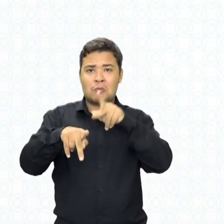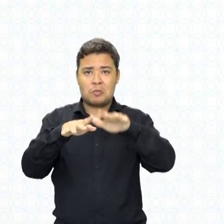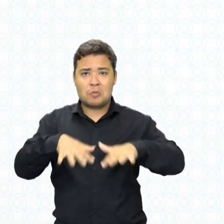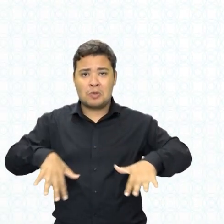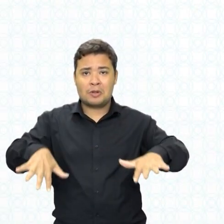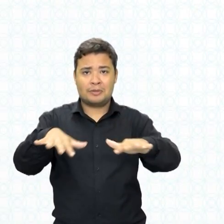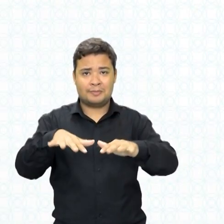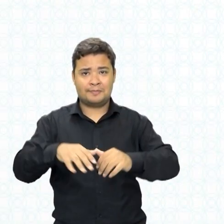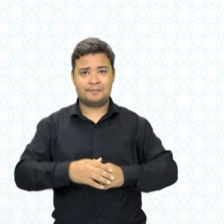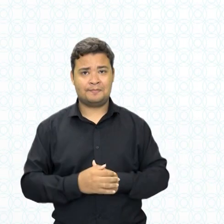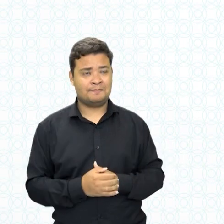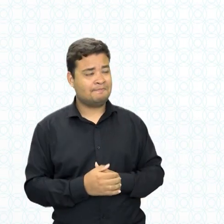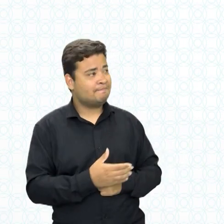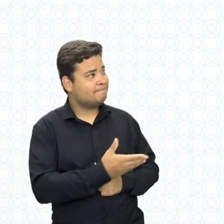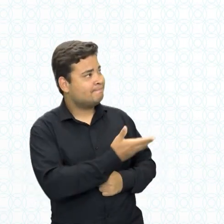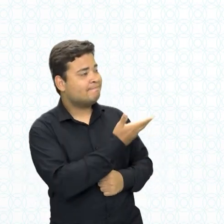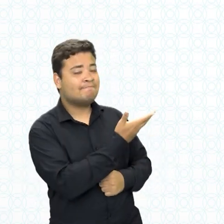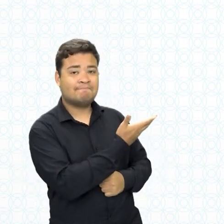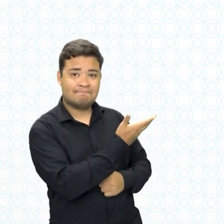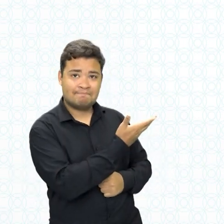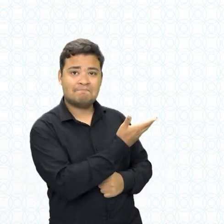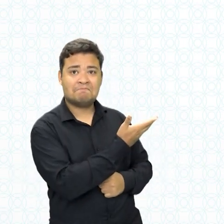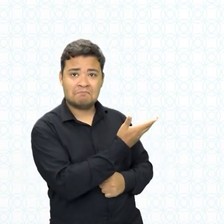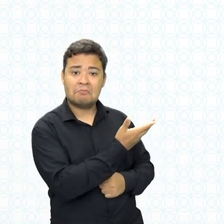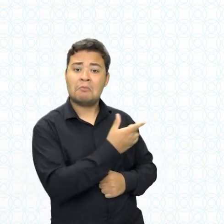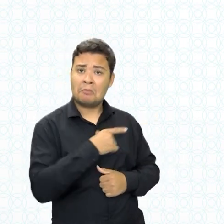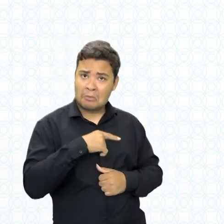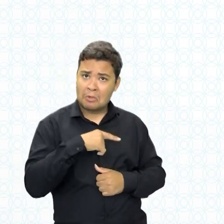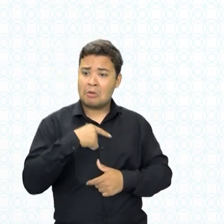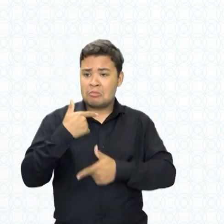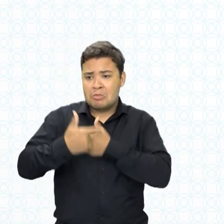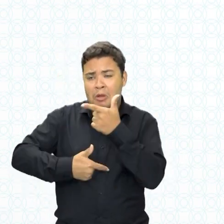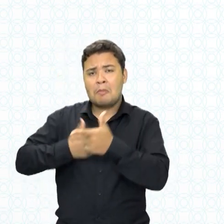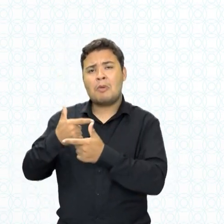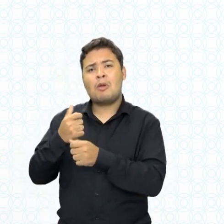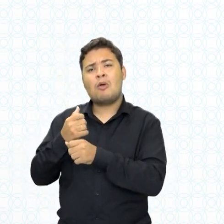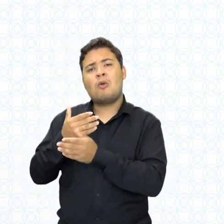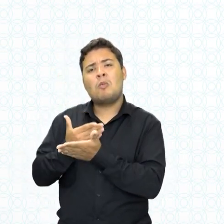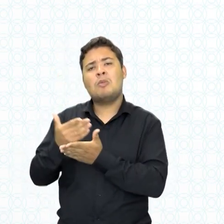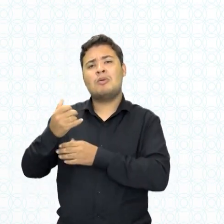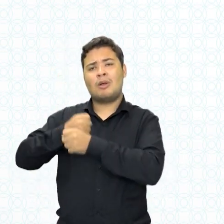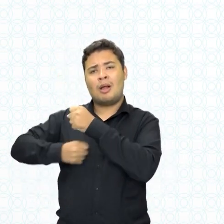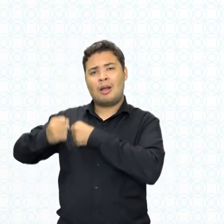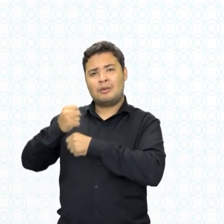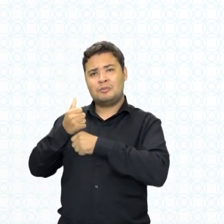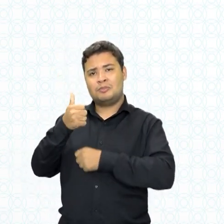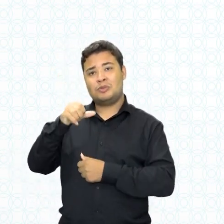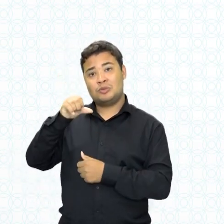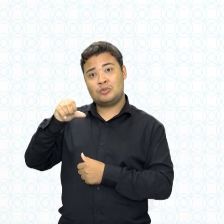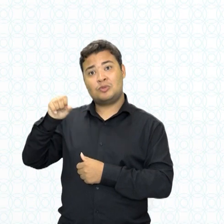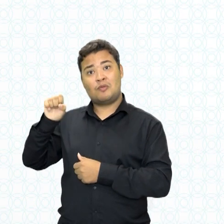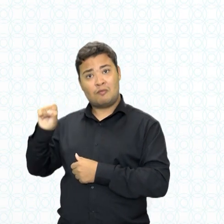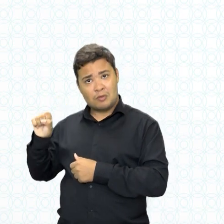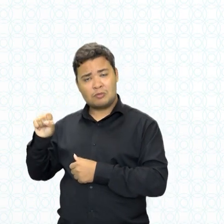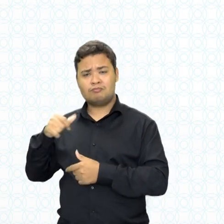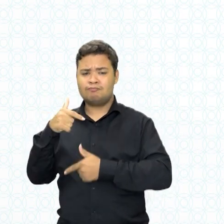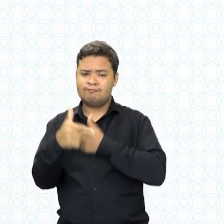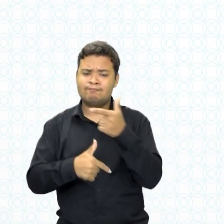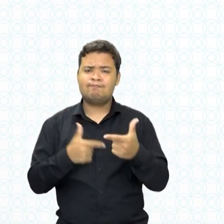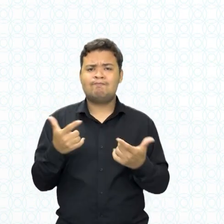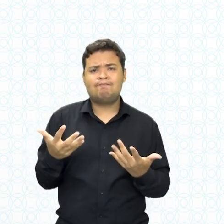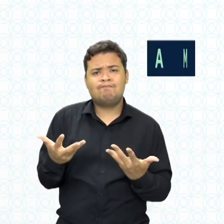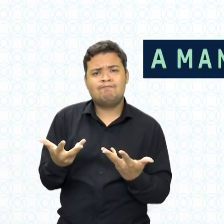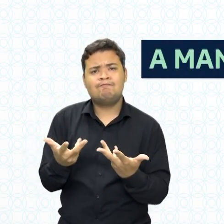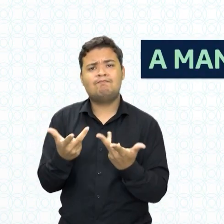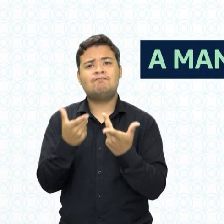A Fundação de Apoio ao Hospital das Clínicas, Fundac, desenvolve desde 1998 um trabalho de